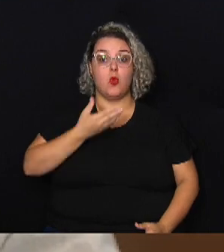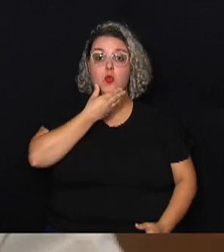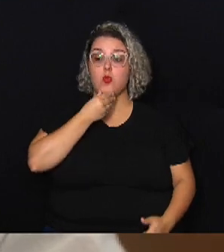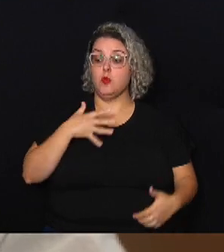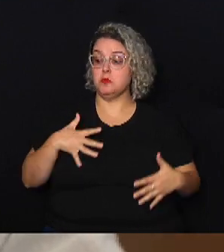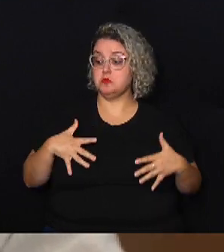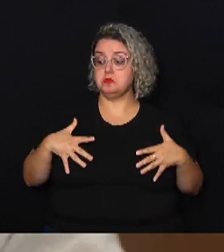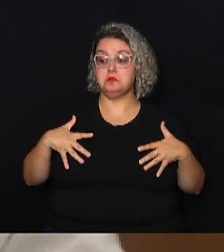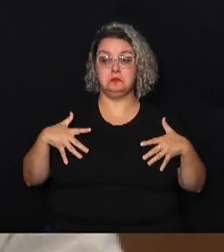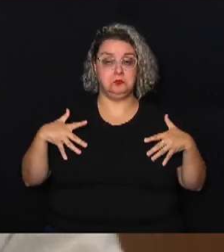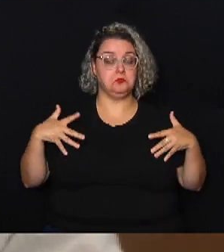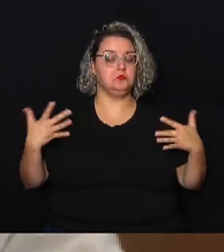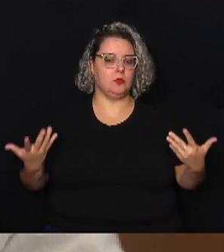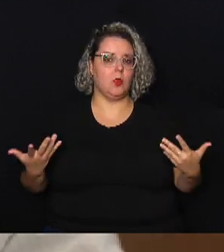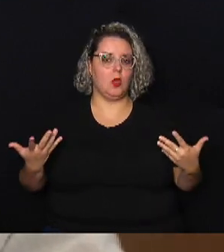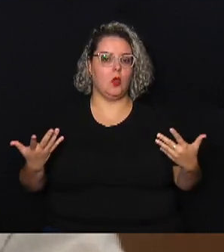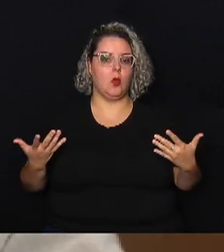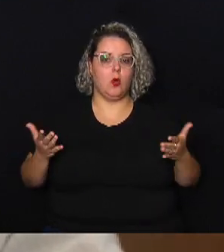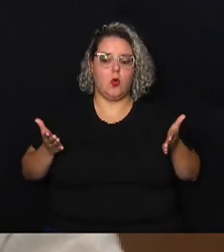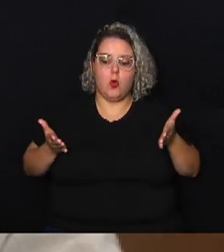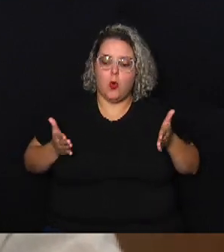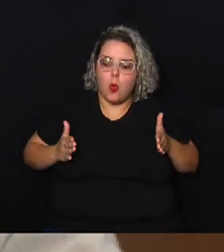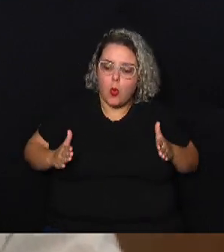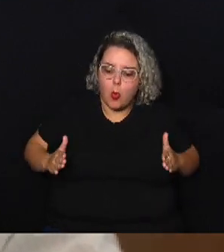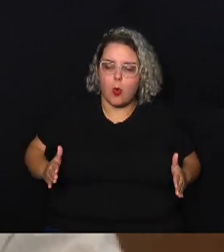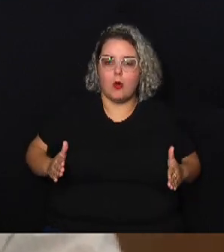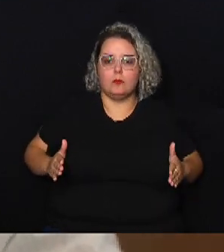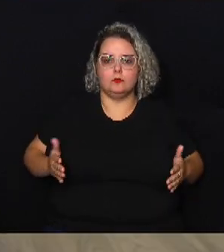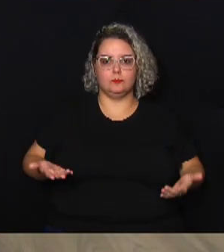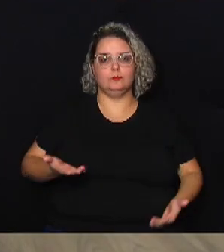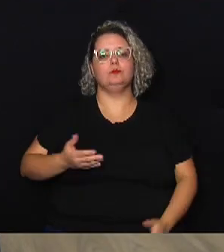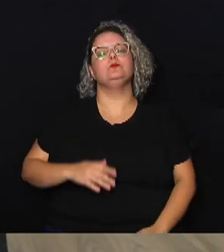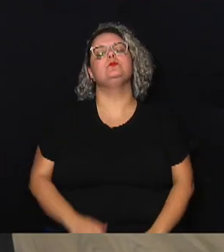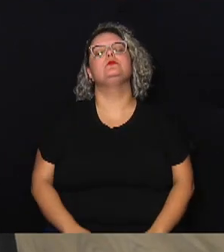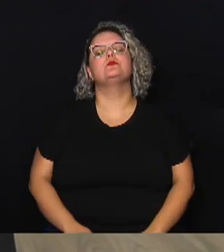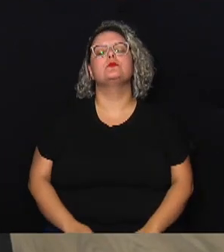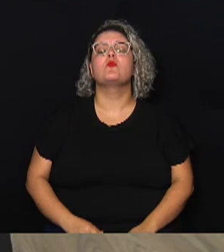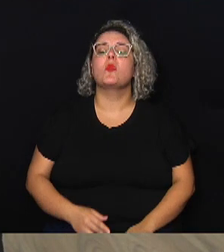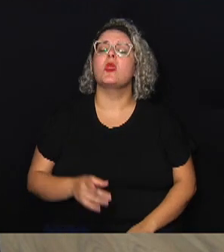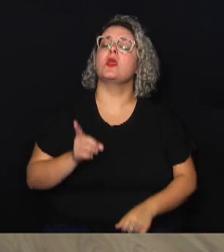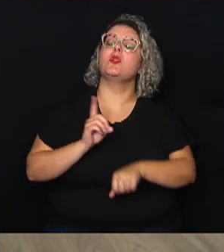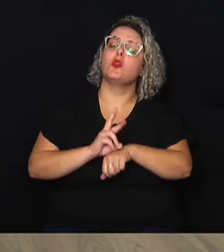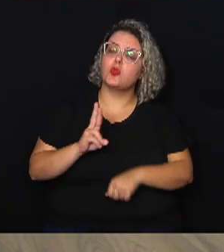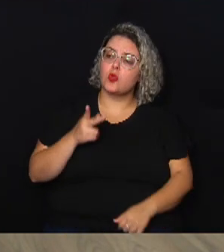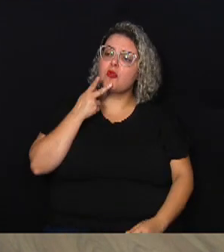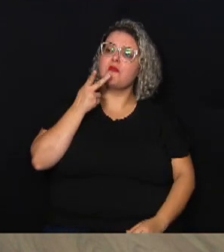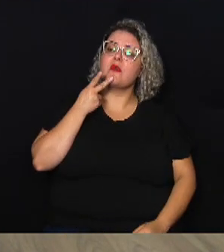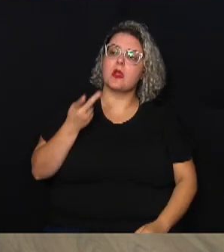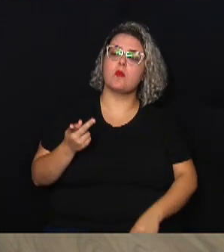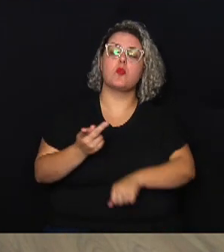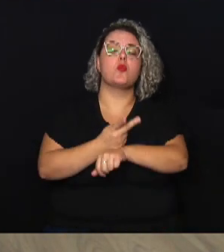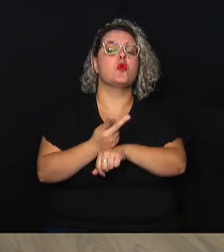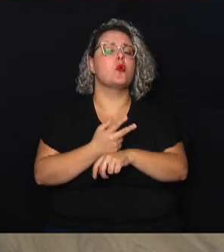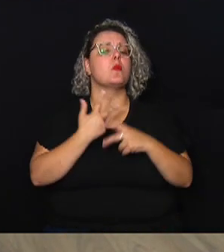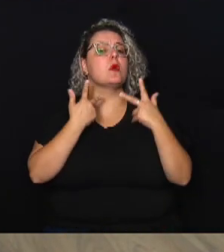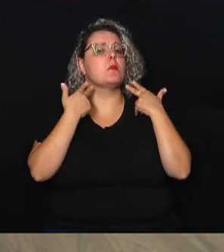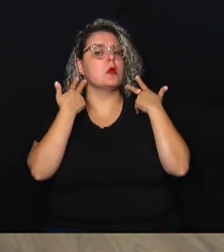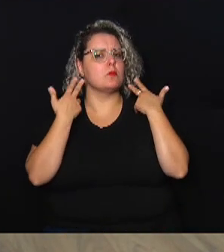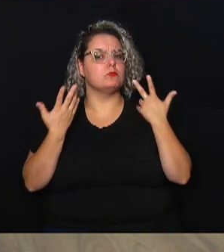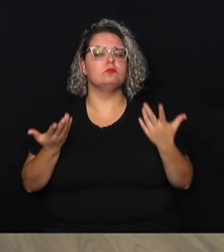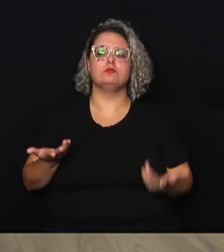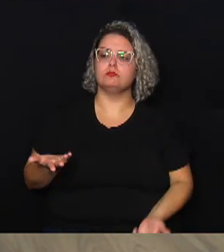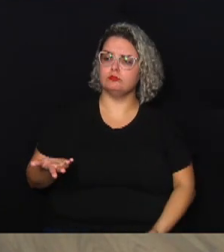vaidosos com o contorno corporal. Doutor, e falando aí em procura por cirurgia plástica,